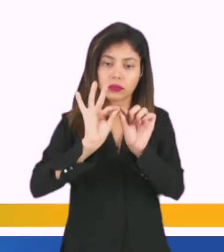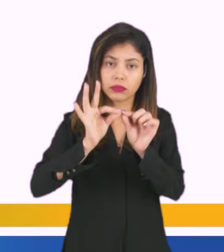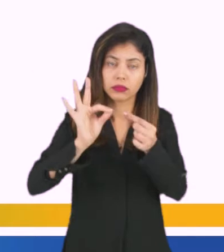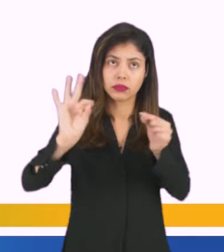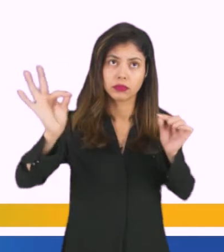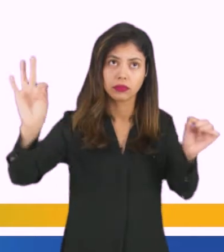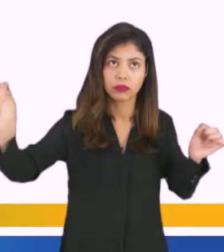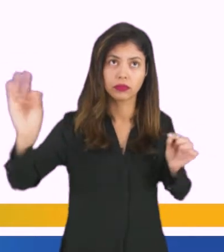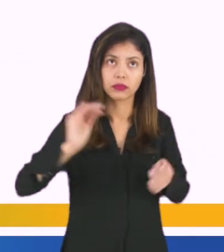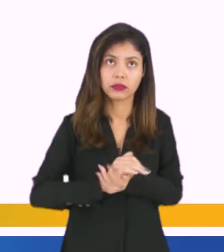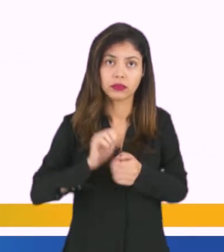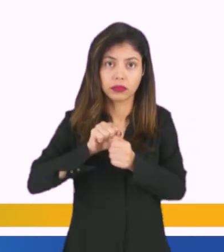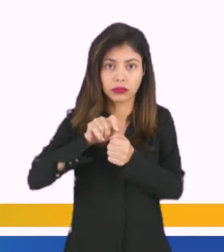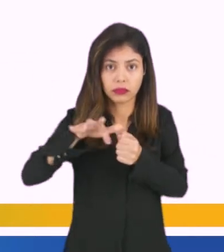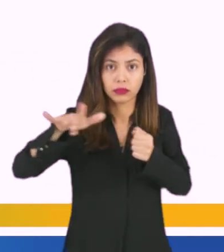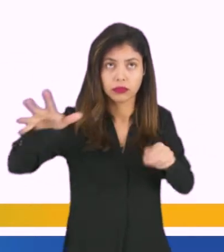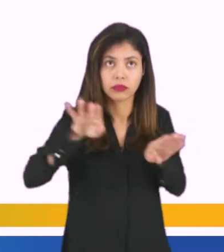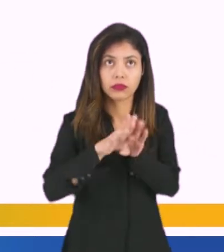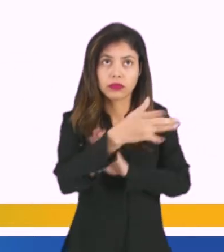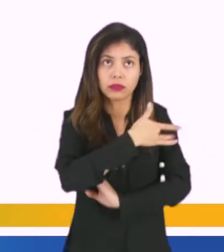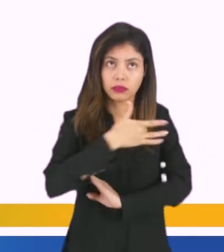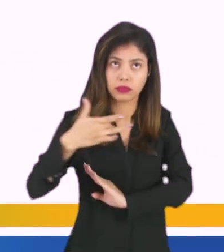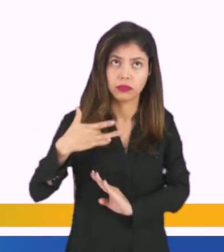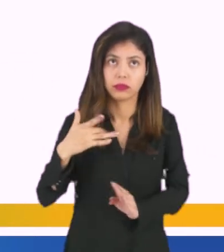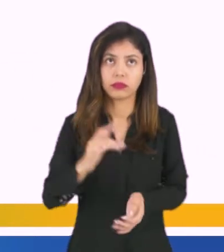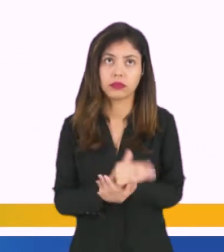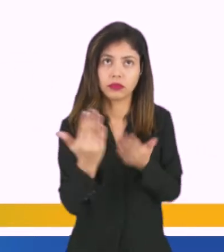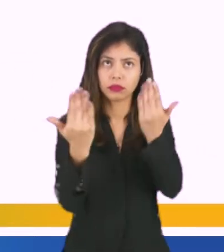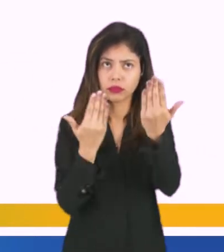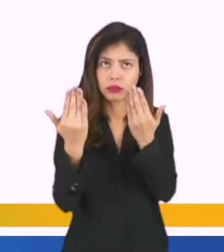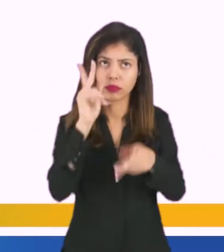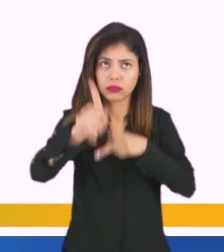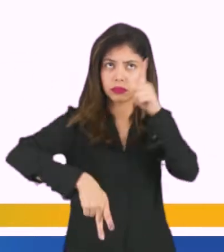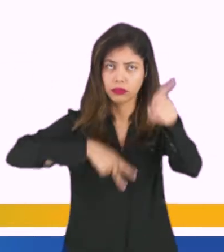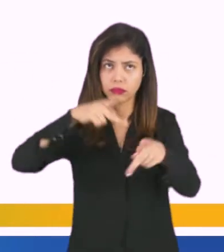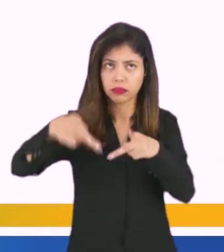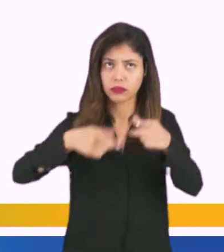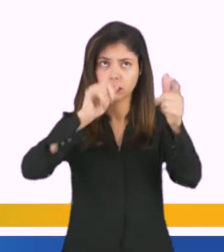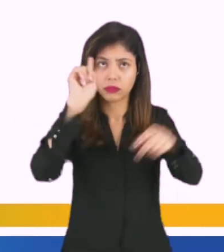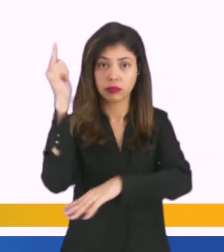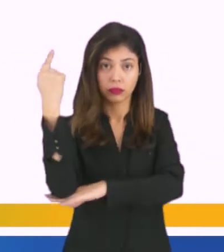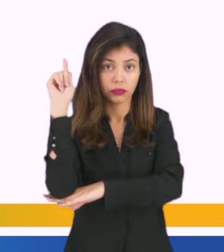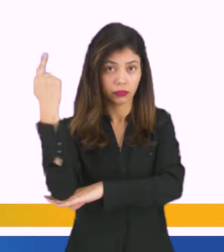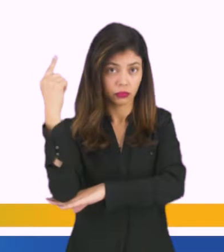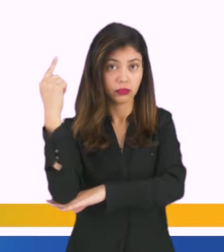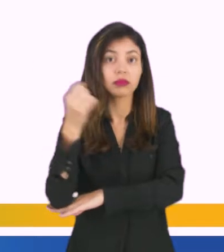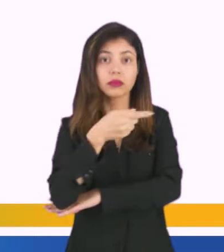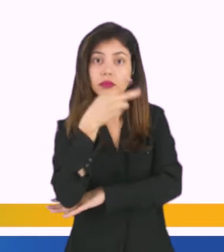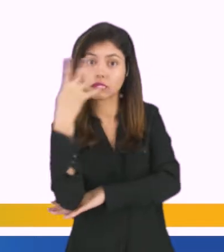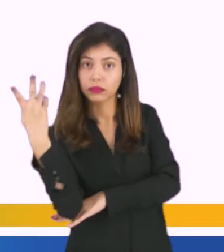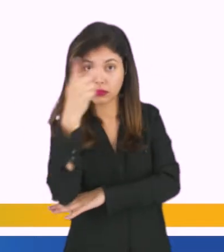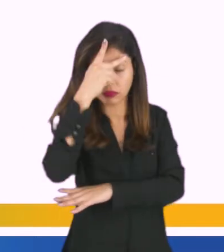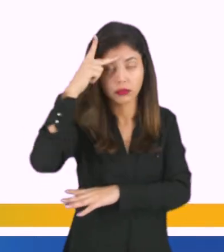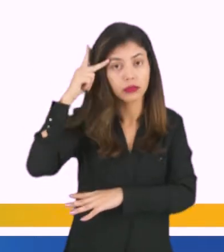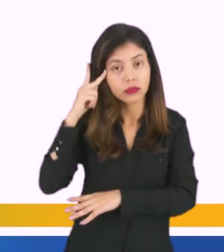a distribuição de fatores determinantes da saúde, relacionados à dinâmica populacional, a quantidade